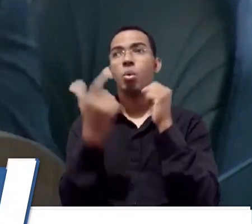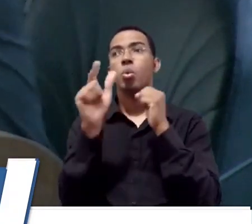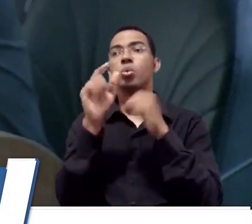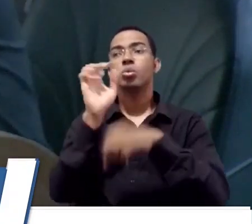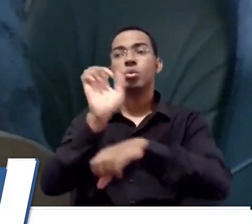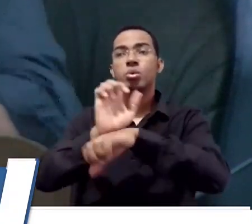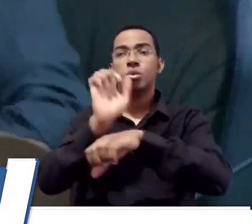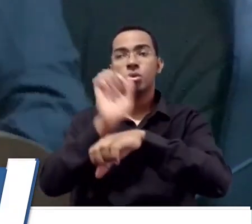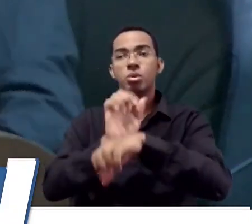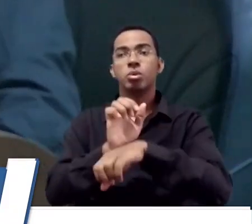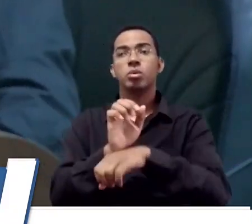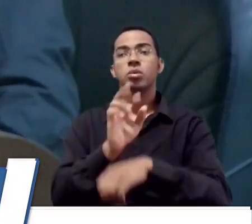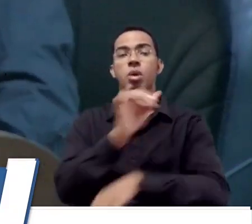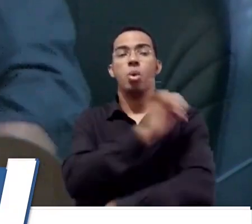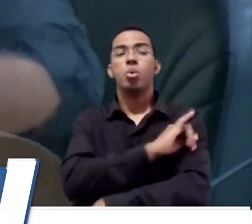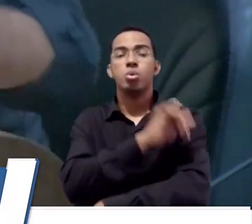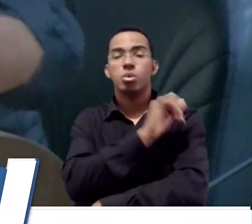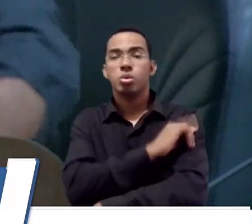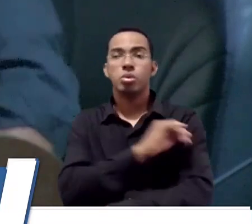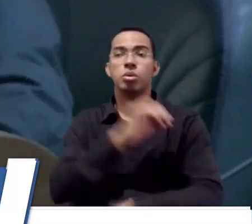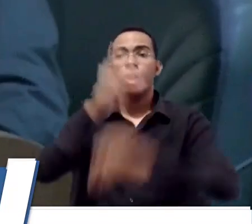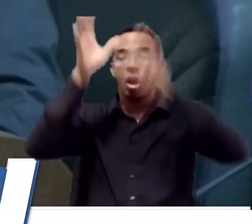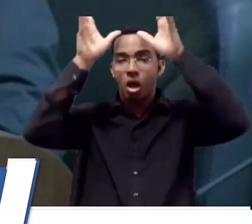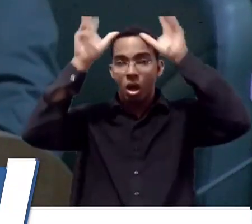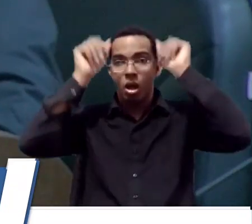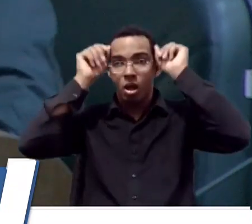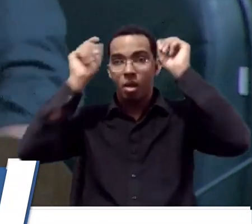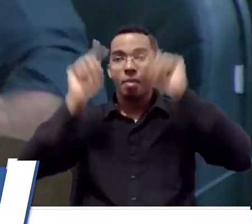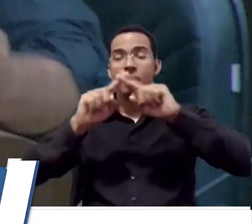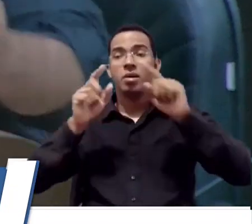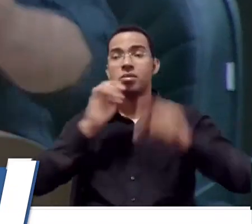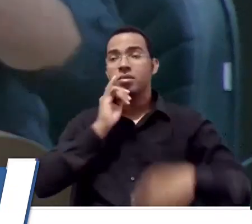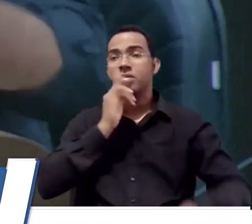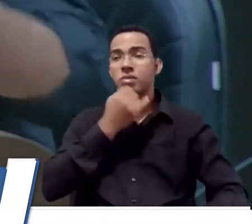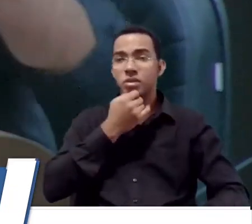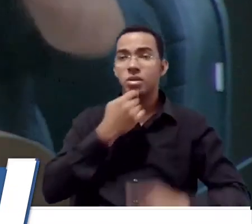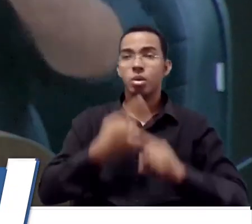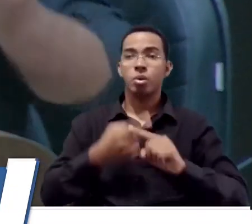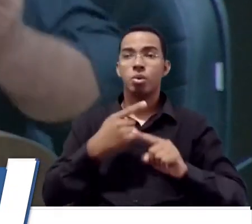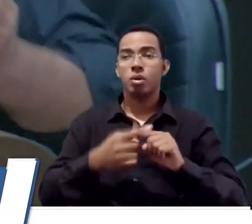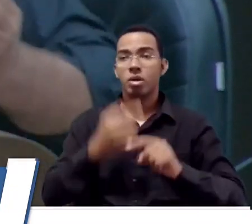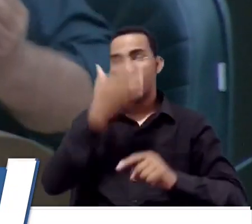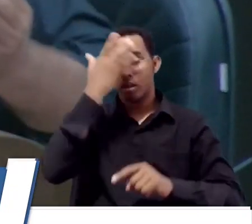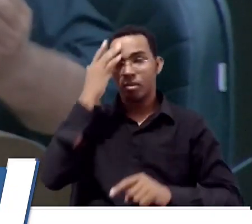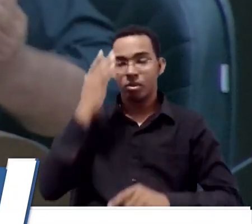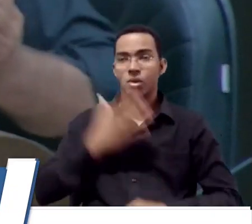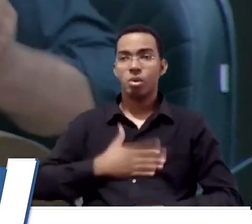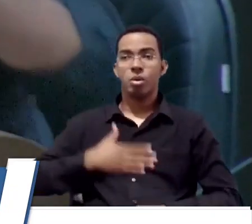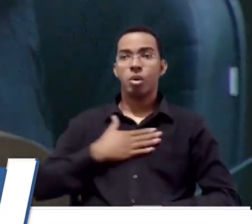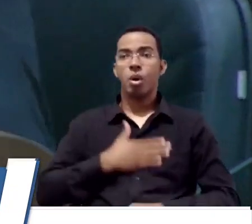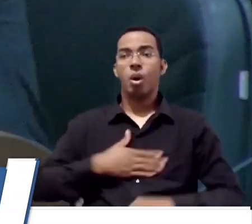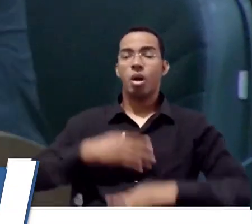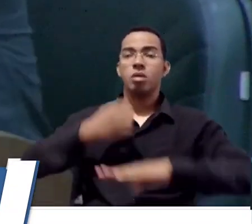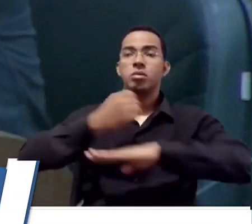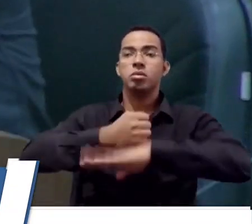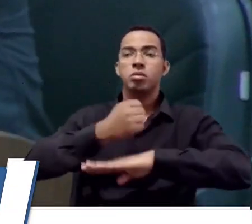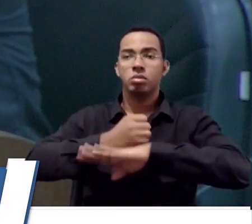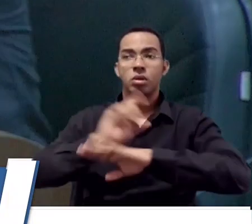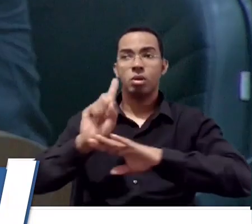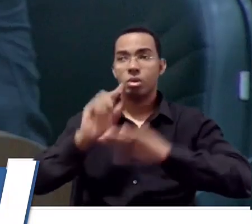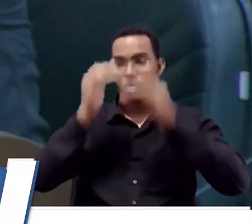não deu certo no Rio de Janeiro. Mas eu fico um tanto triste, porque aqueles que gostam da Cidade Franca e não